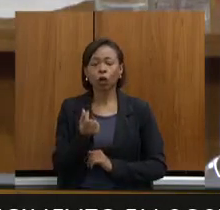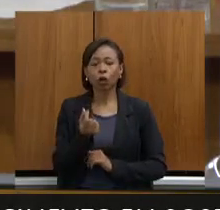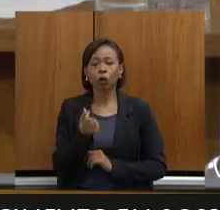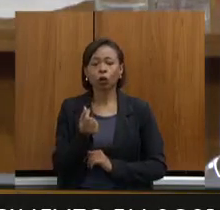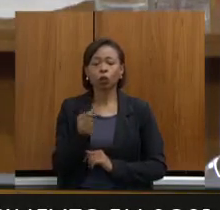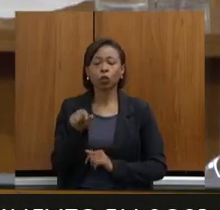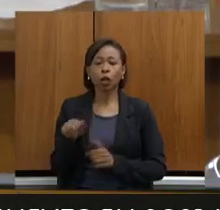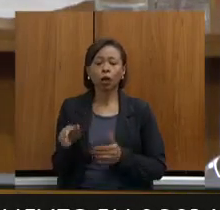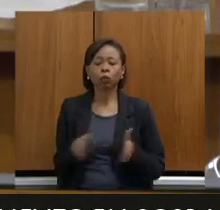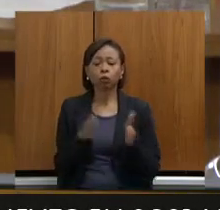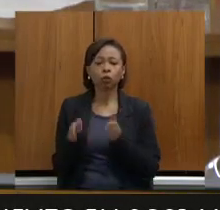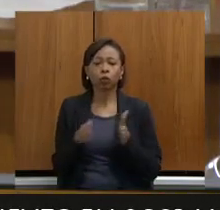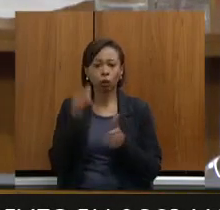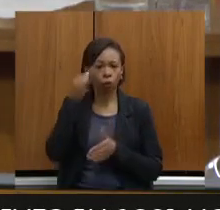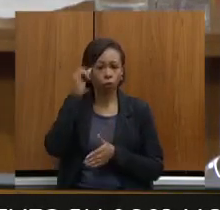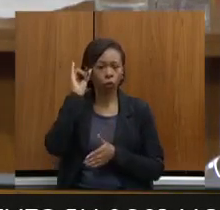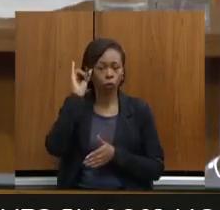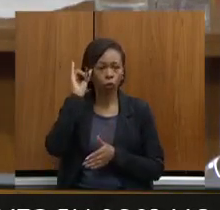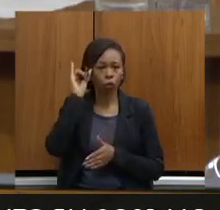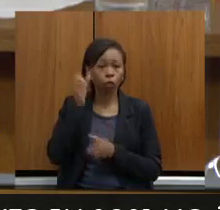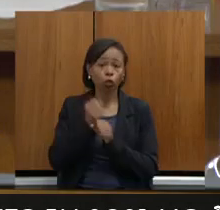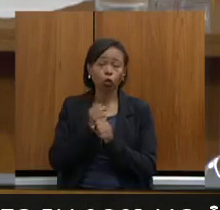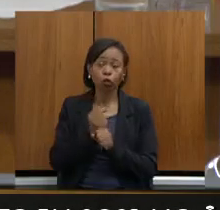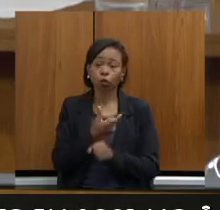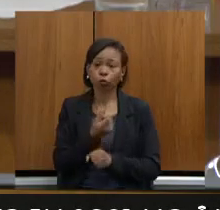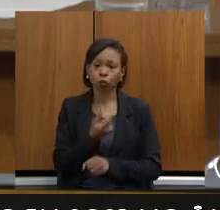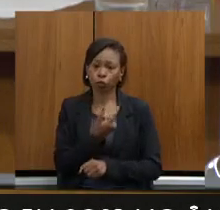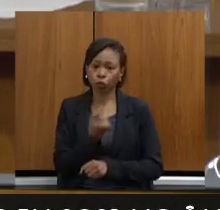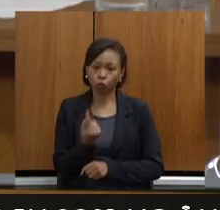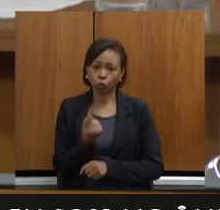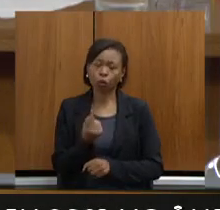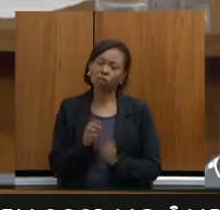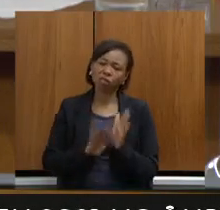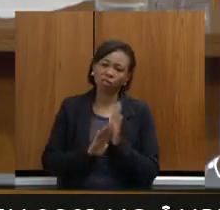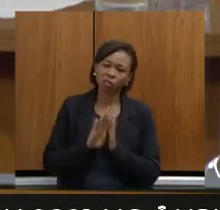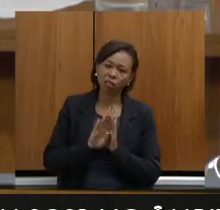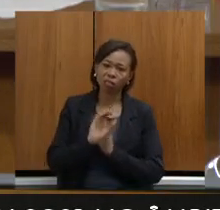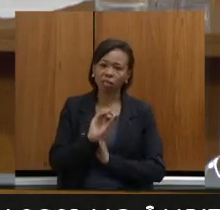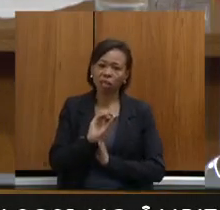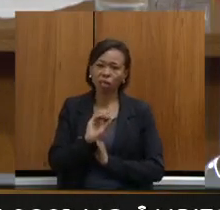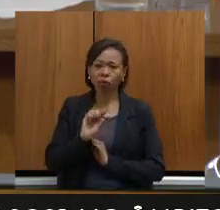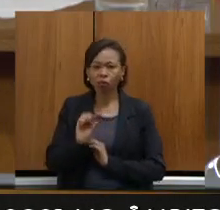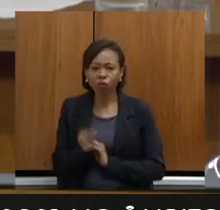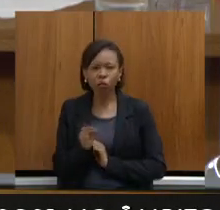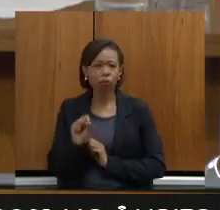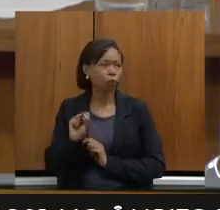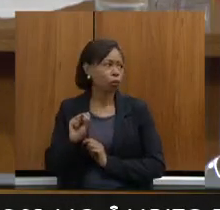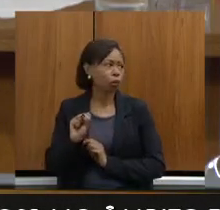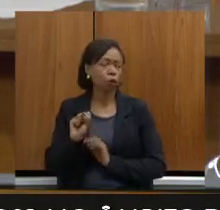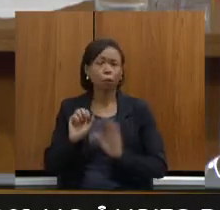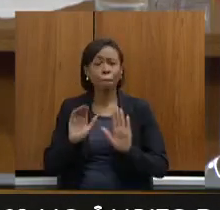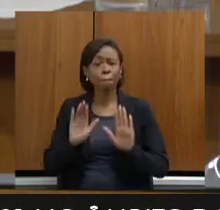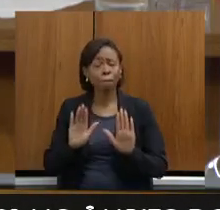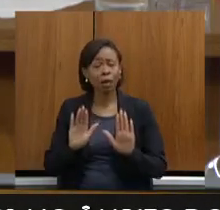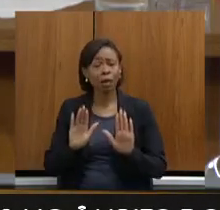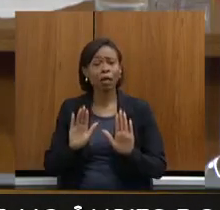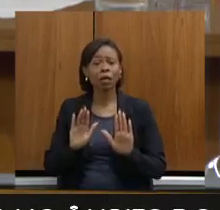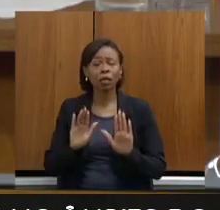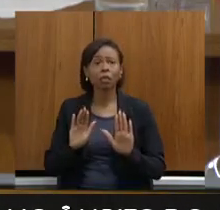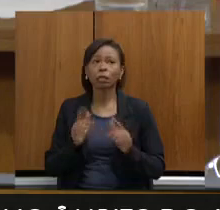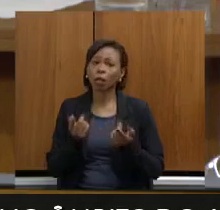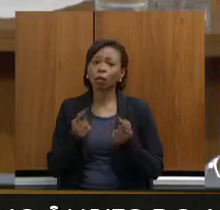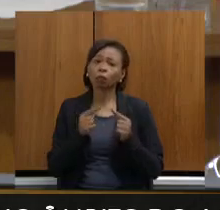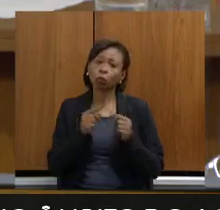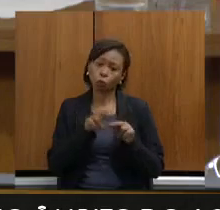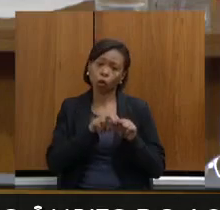agropecuária 2021 vai ter um crescimento tímido e de 0,8 mas completamente explicada pelos nossos